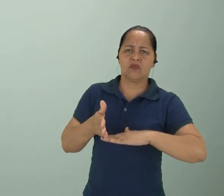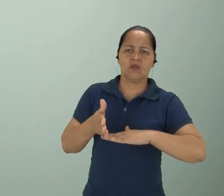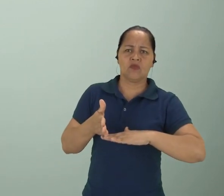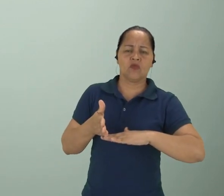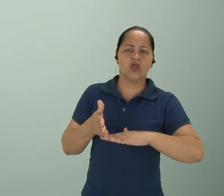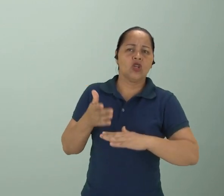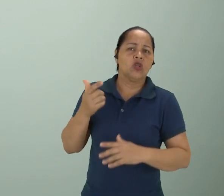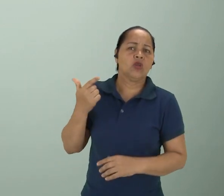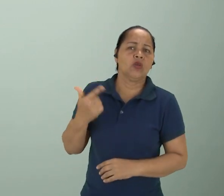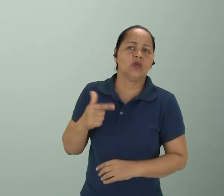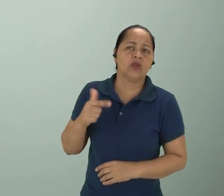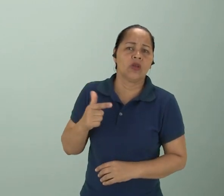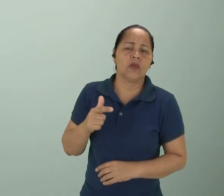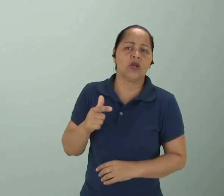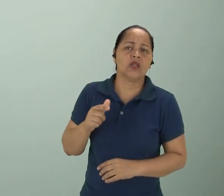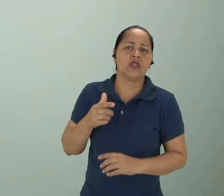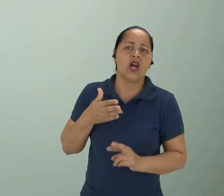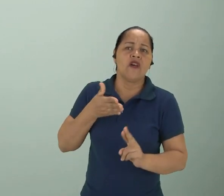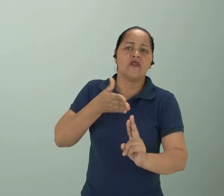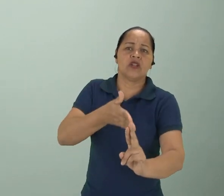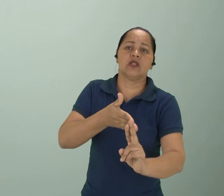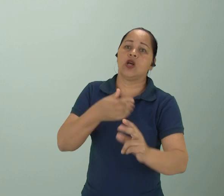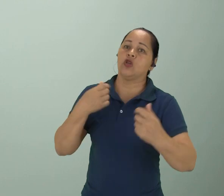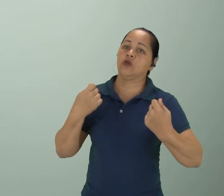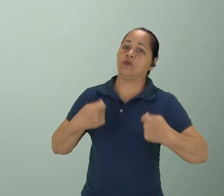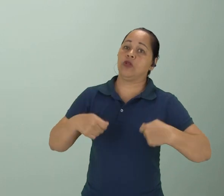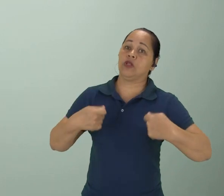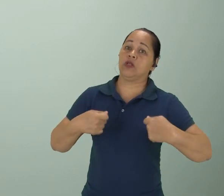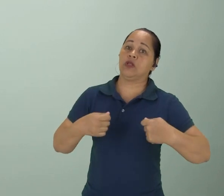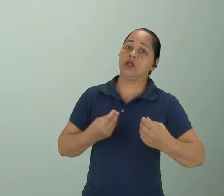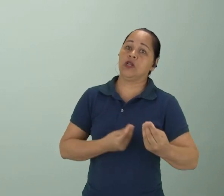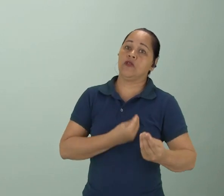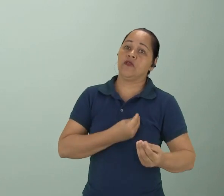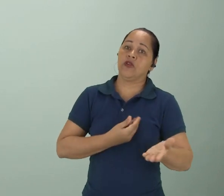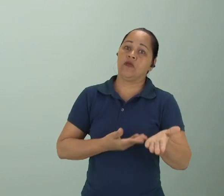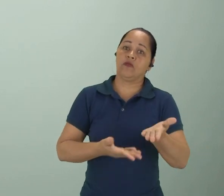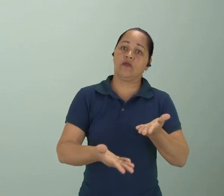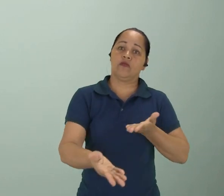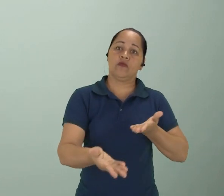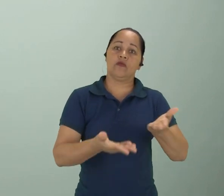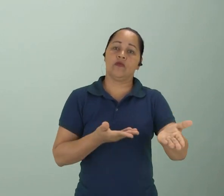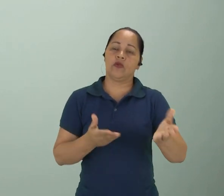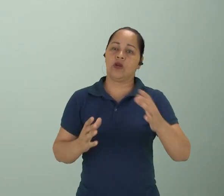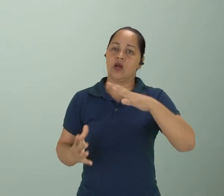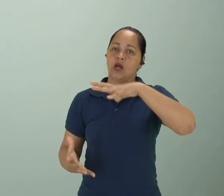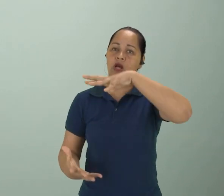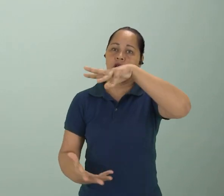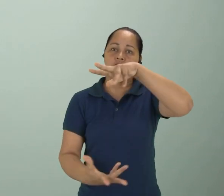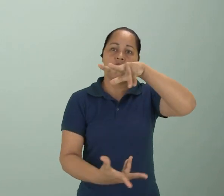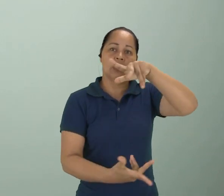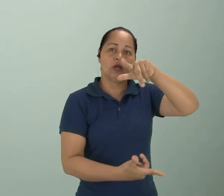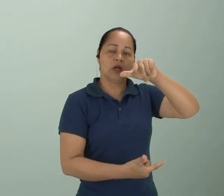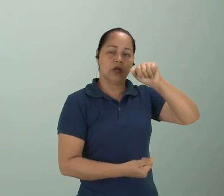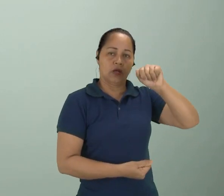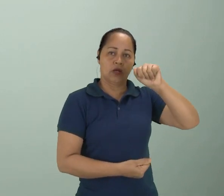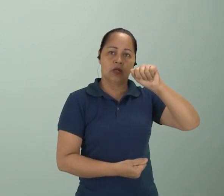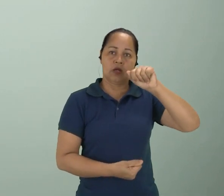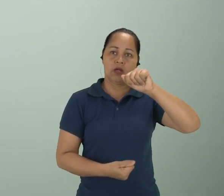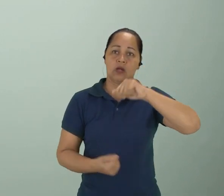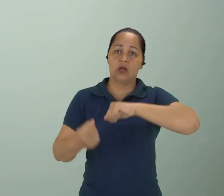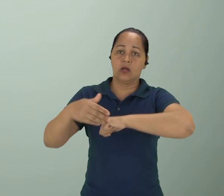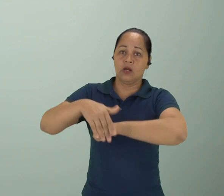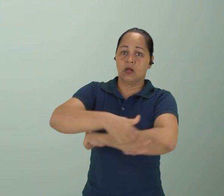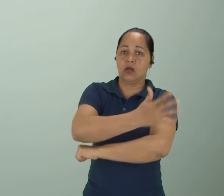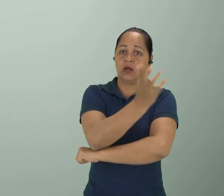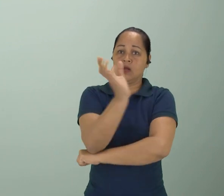há mais o referencial o ser humano tem que conviver com o outro a própria terra para você entender o fundamento da ética a